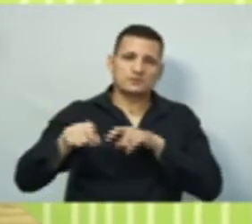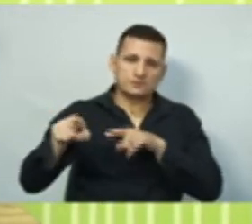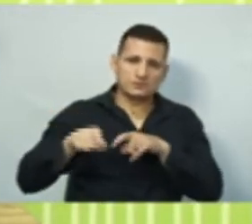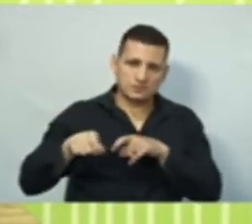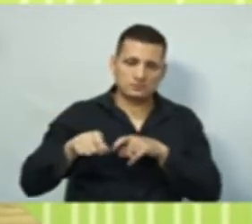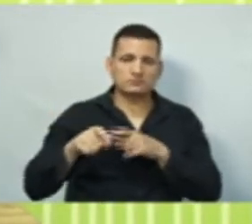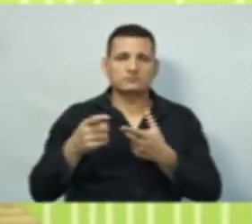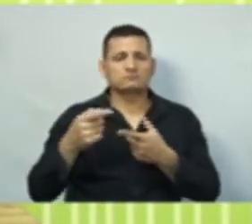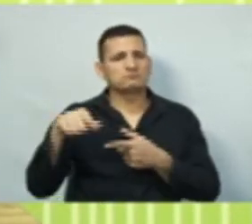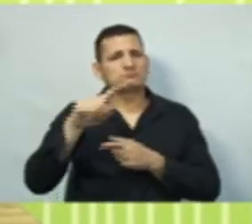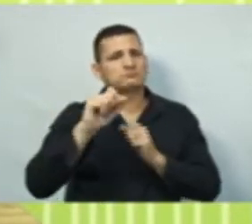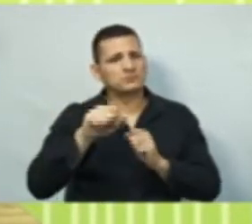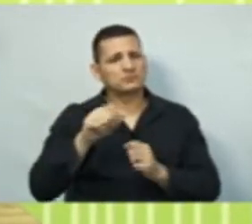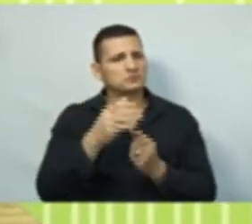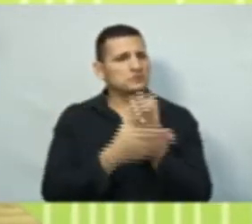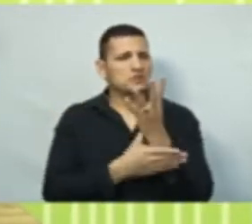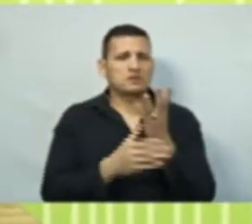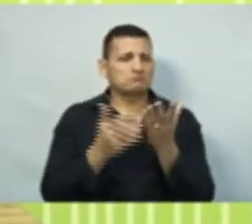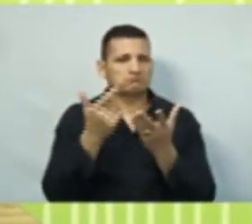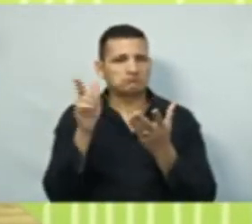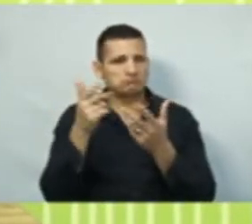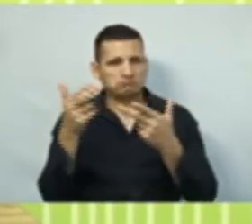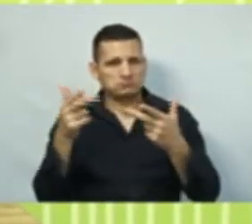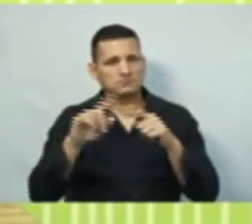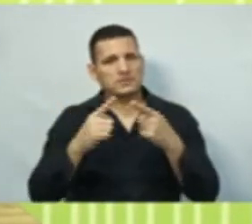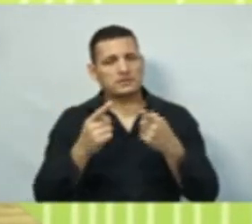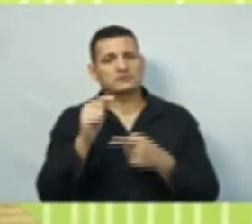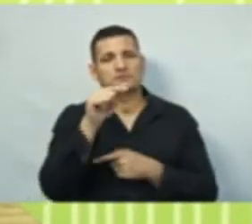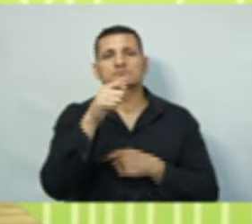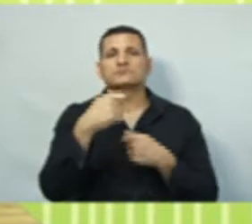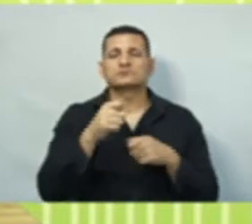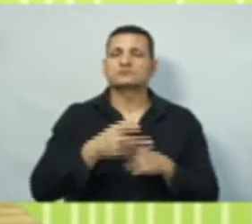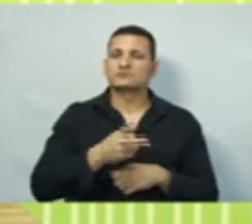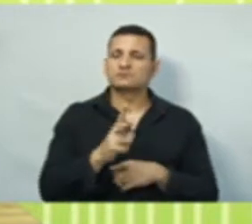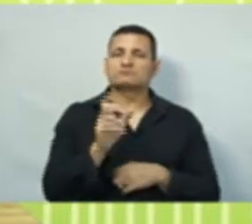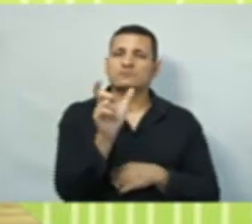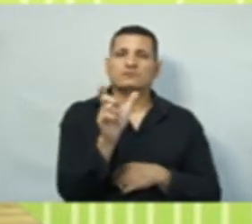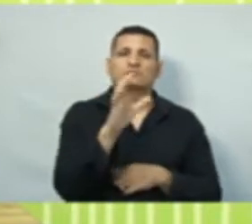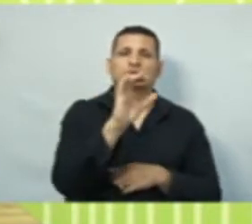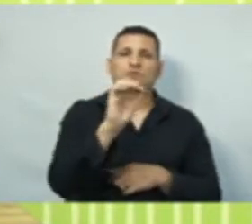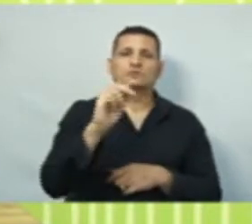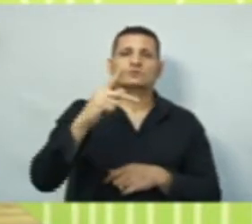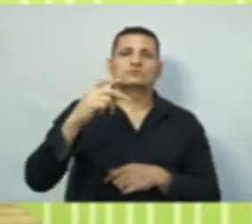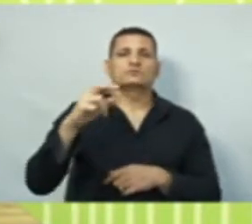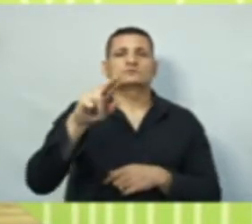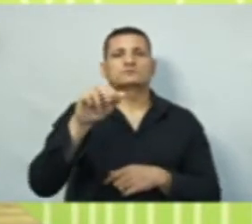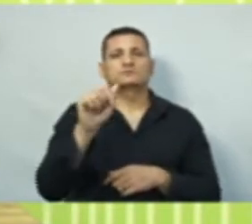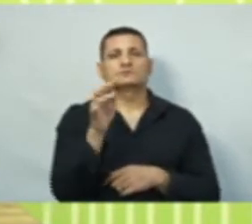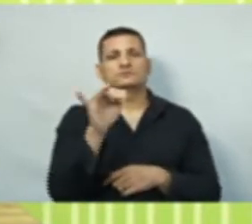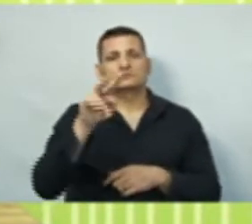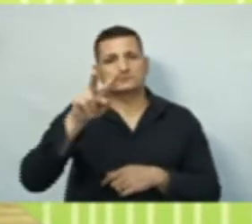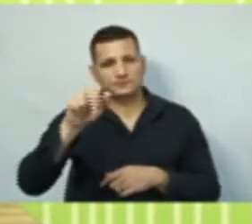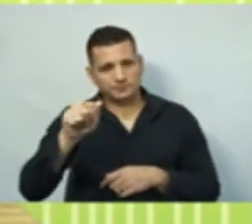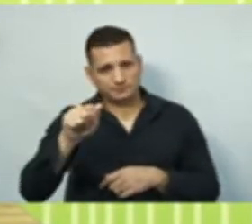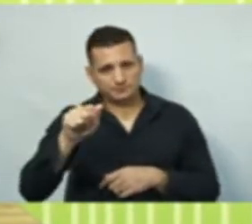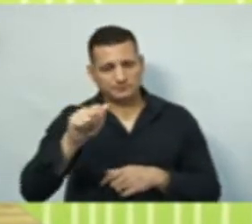Você pode até criar mais alguma coisa à frente, mas ela vem escrito cooperativa. E outra,